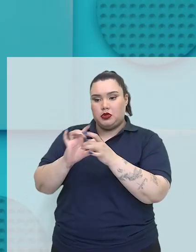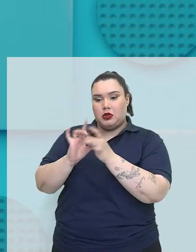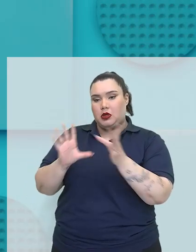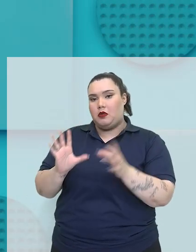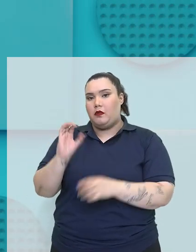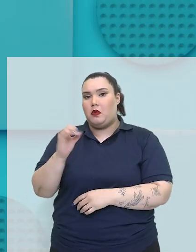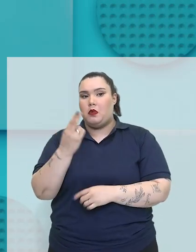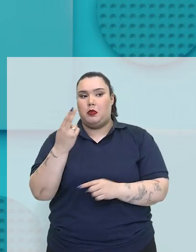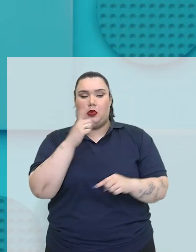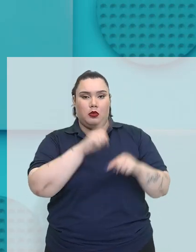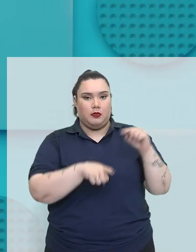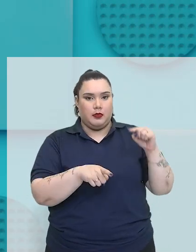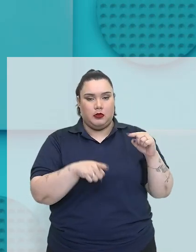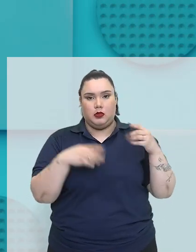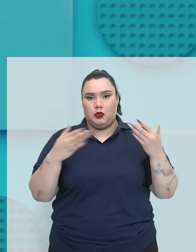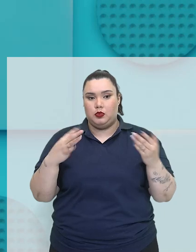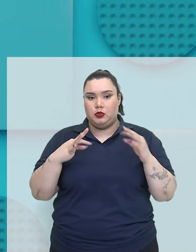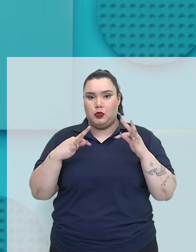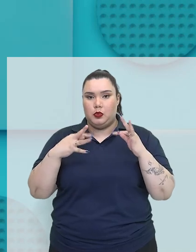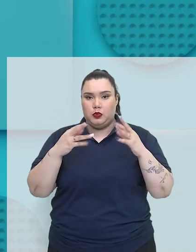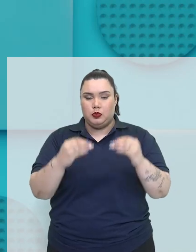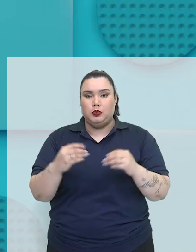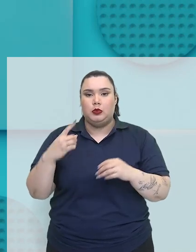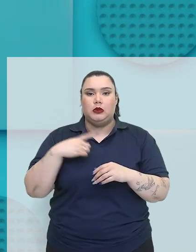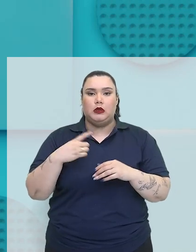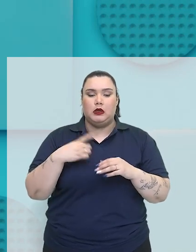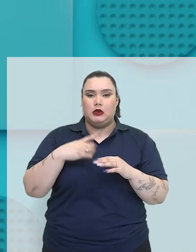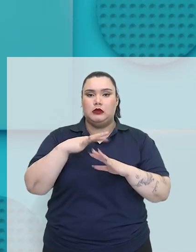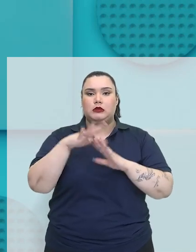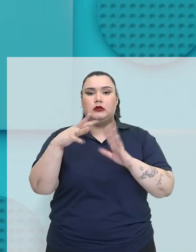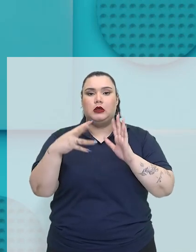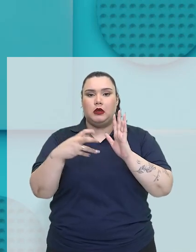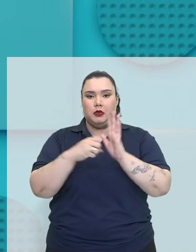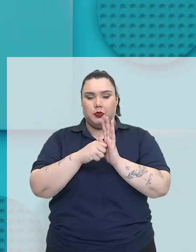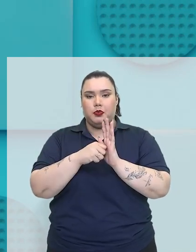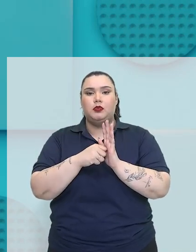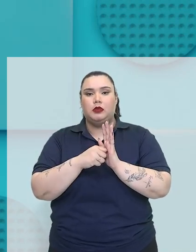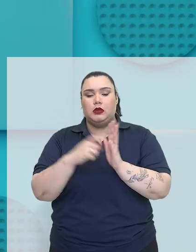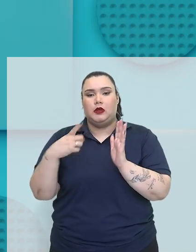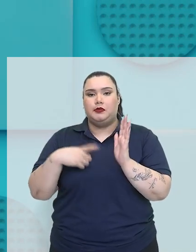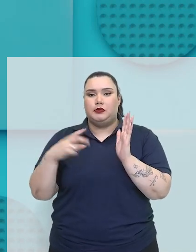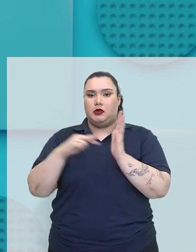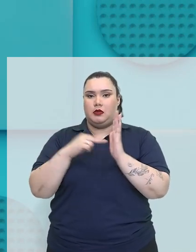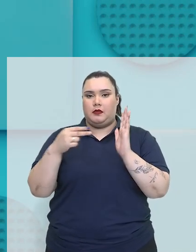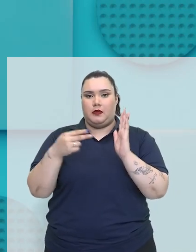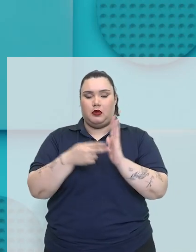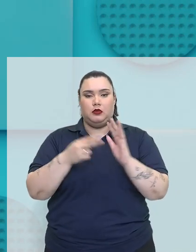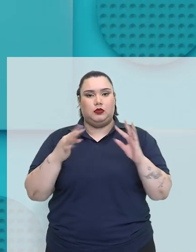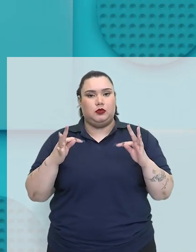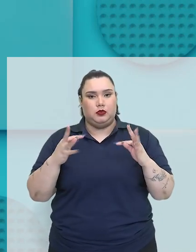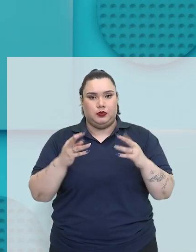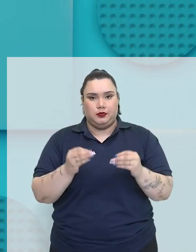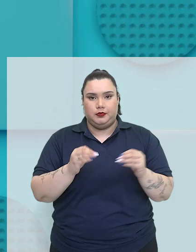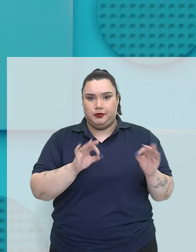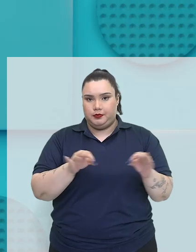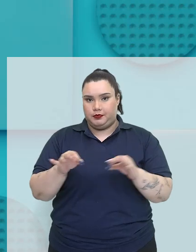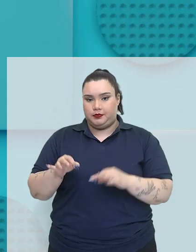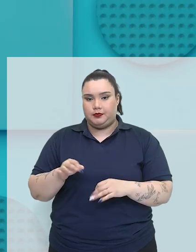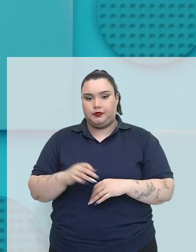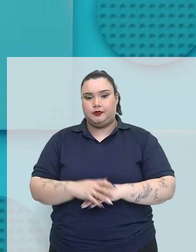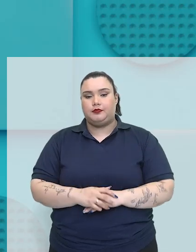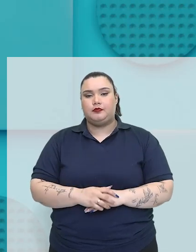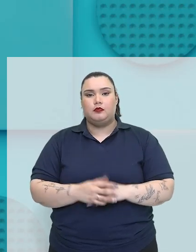fazer. Então, está tudo codificado naquele símbolo, naquele desenho que está ali no sinal de trânsito,